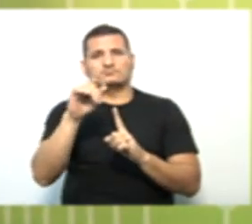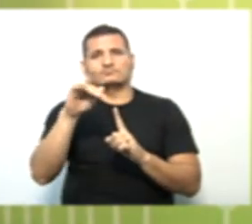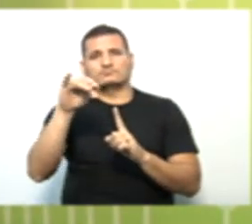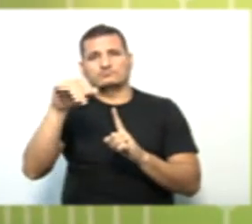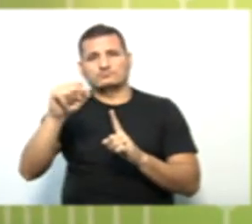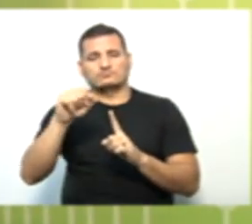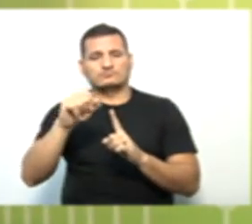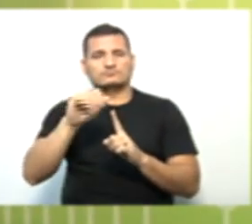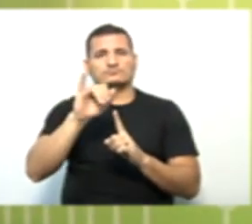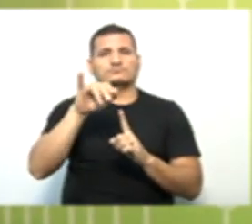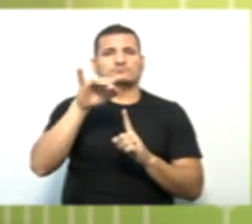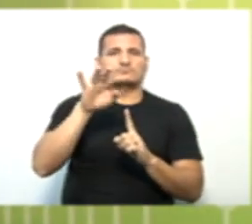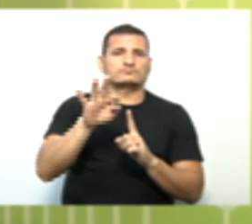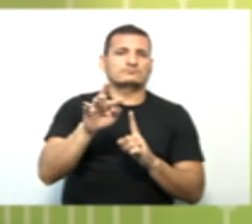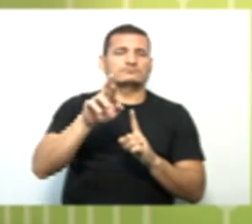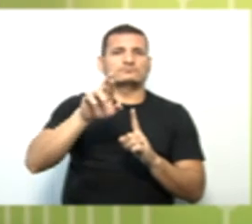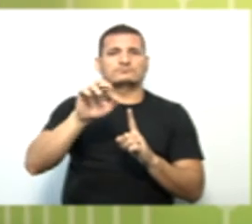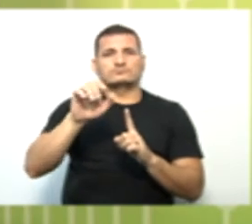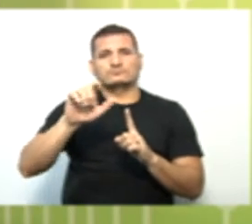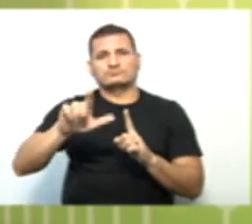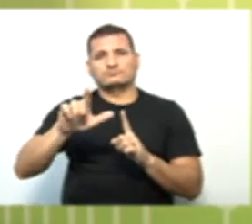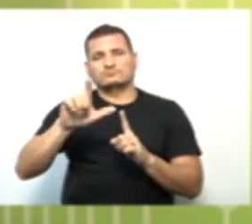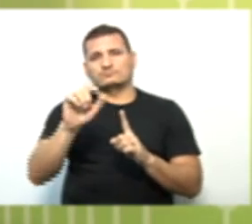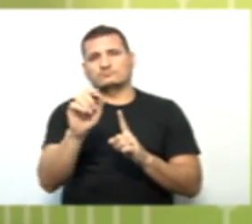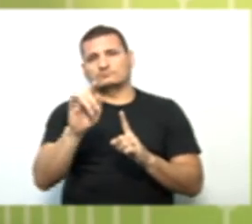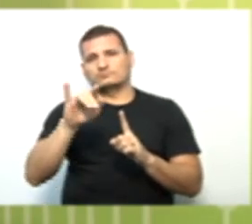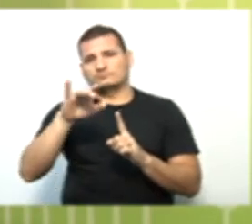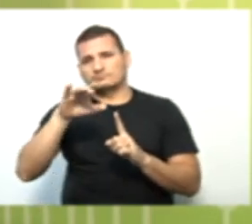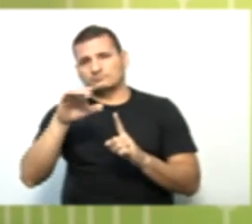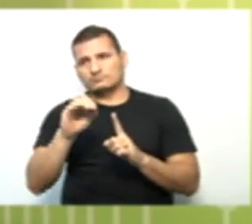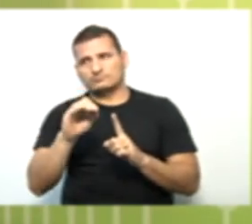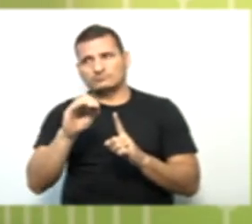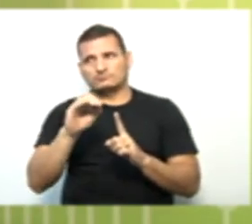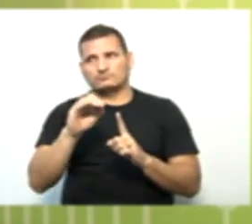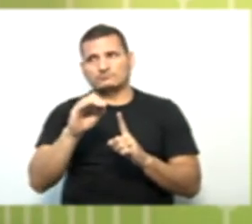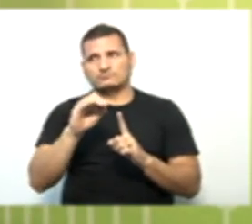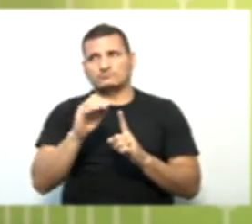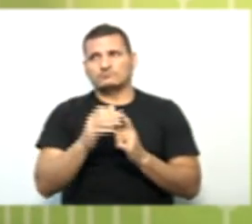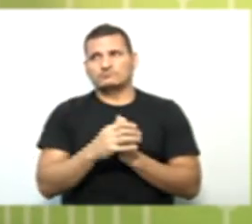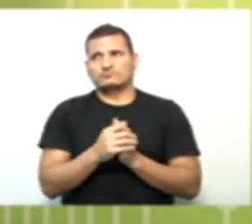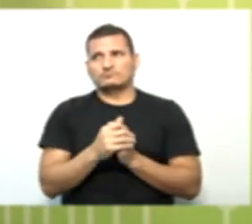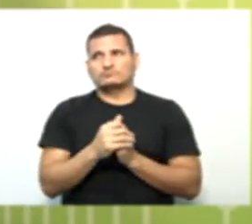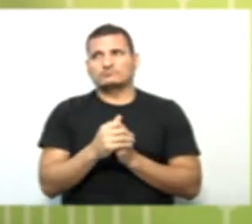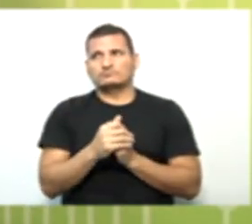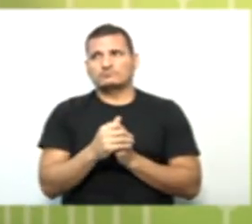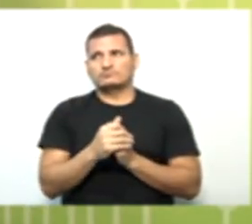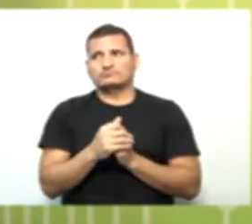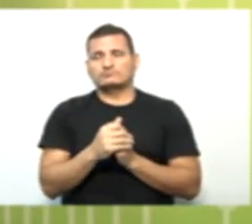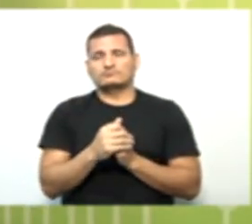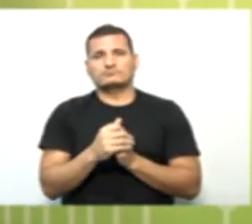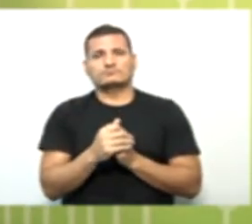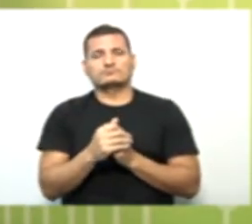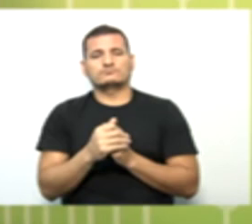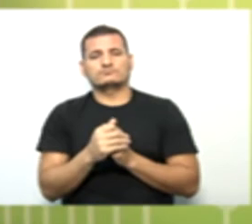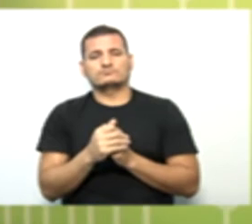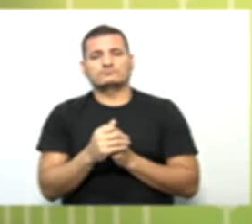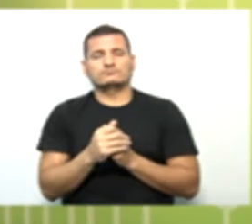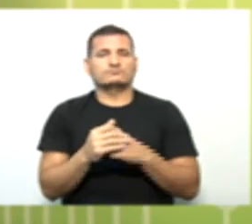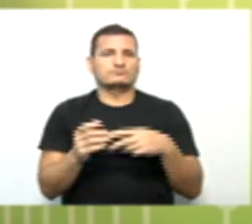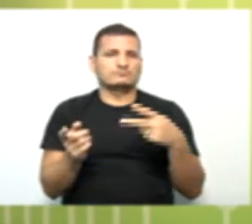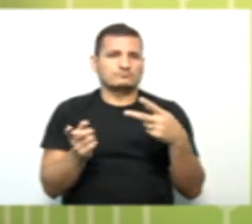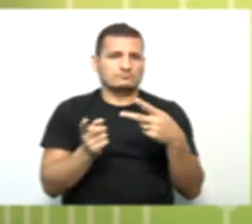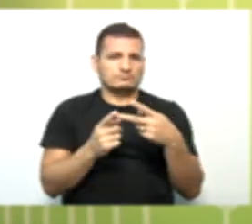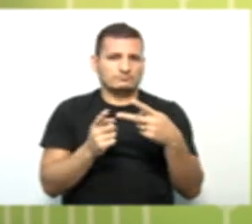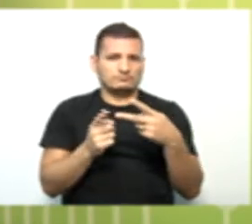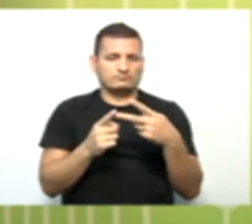tipos inteiro, tipo real, tipo lógico e o tipo texto. Nós estudamos também as